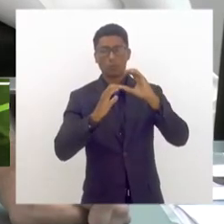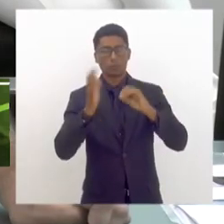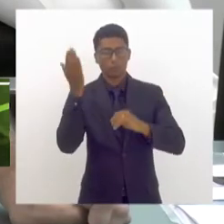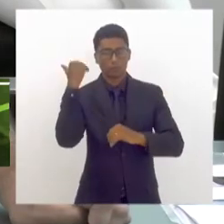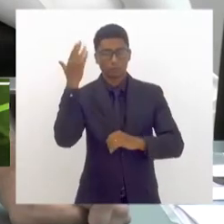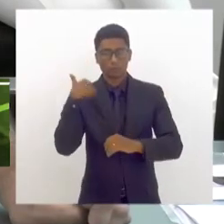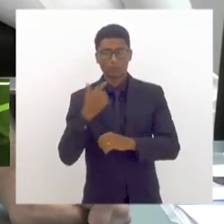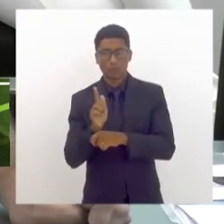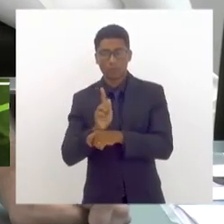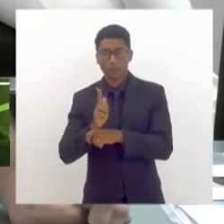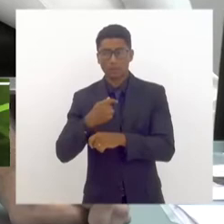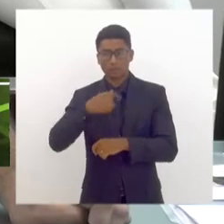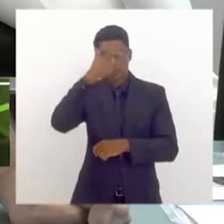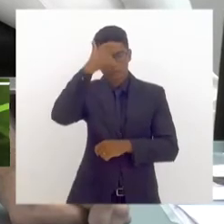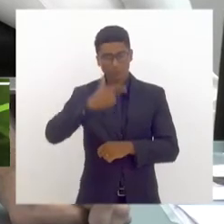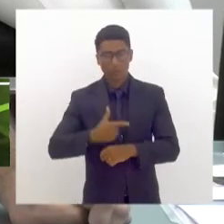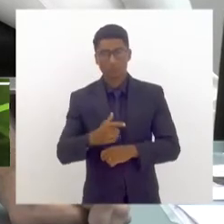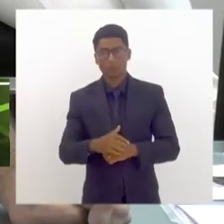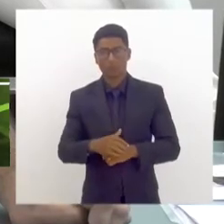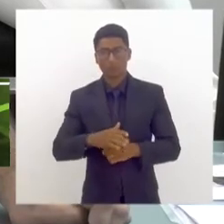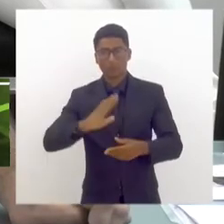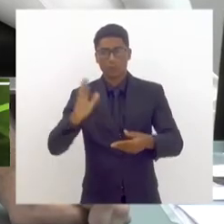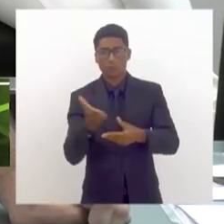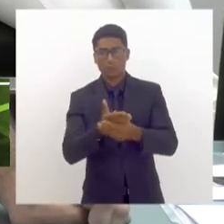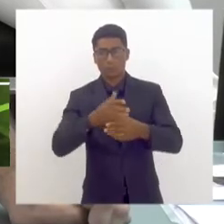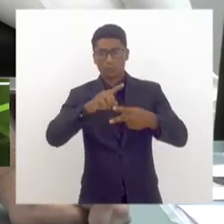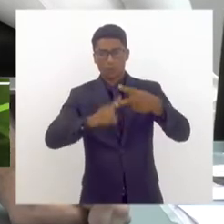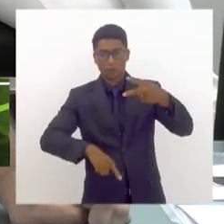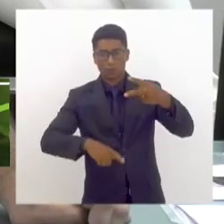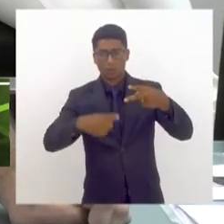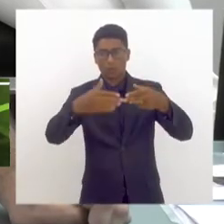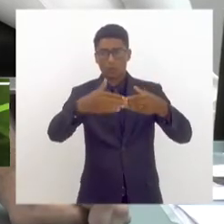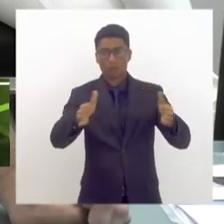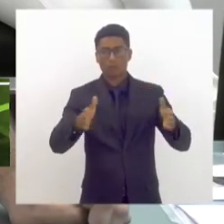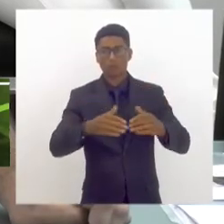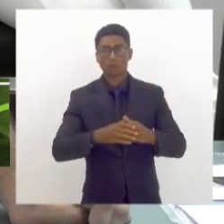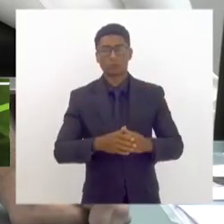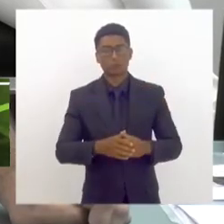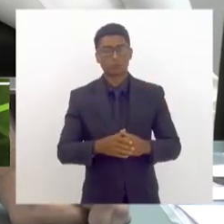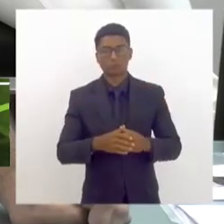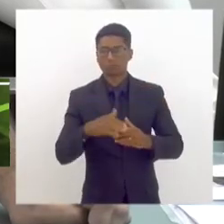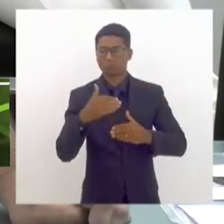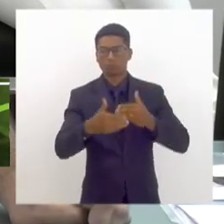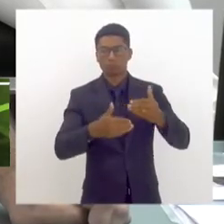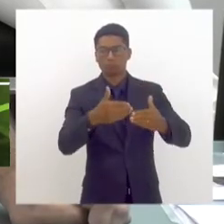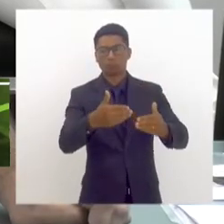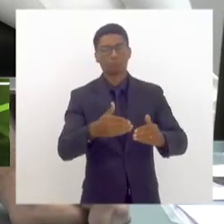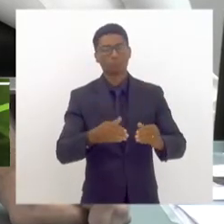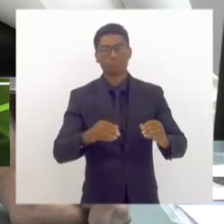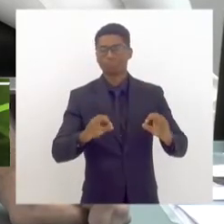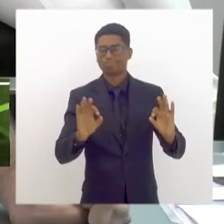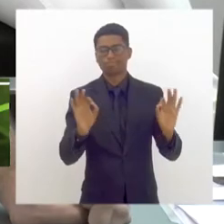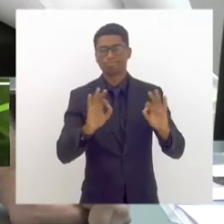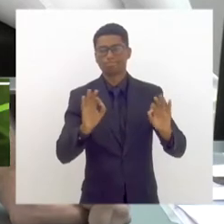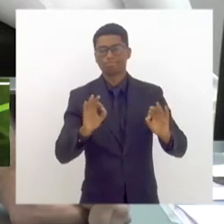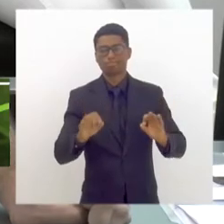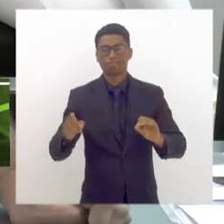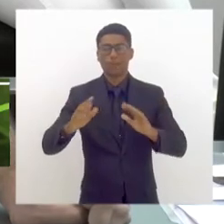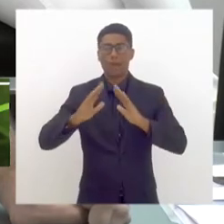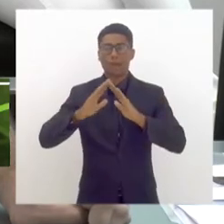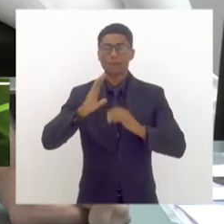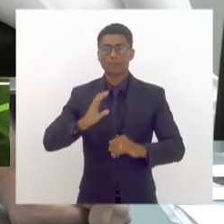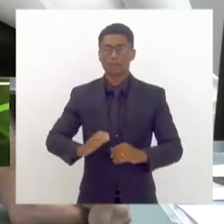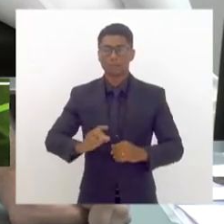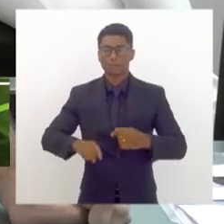gente abriu esse processo. Na verdade, foram dois processos que foram abertos e não caminharam junto à Casa Civil. Um é o